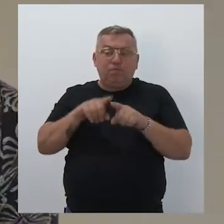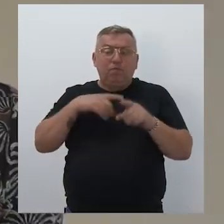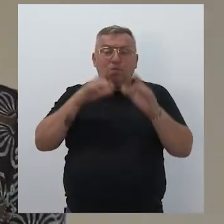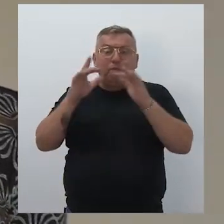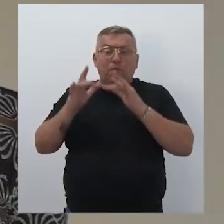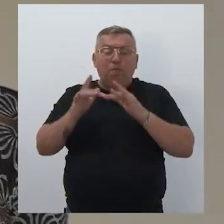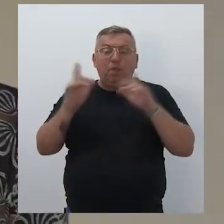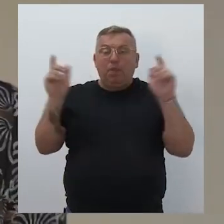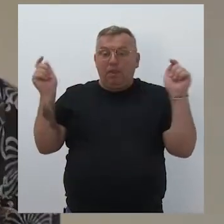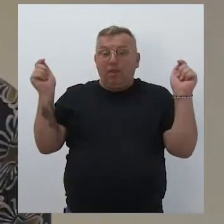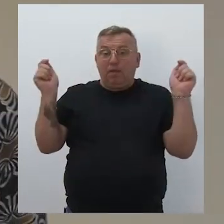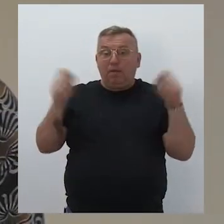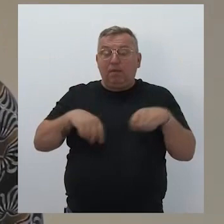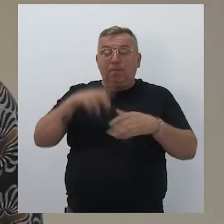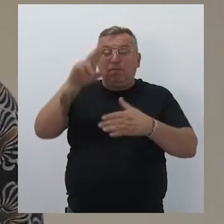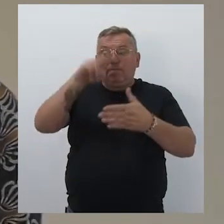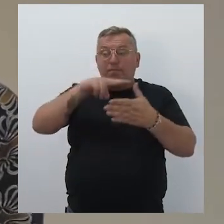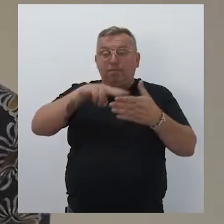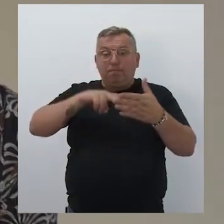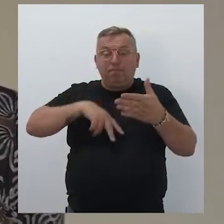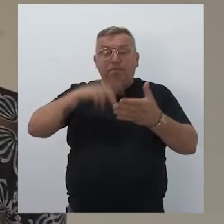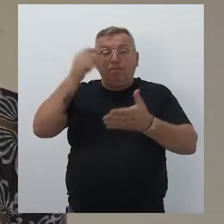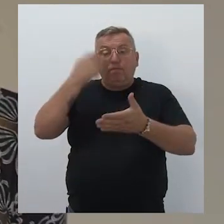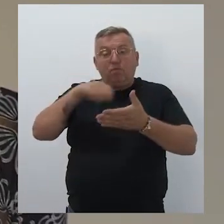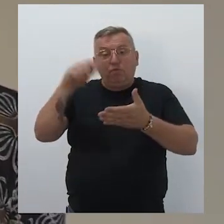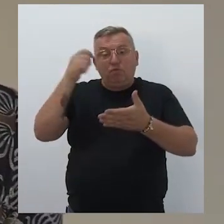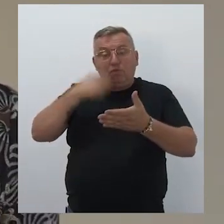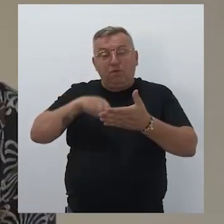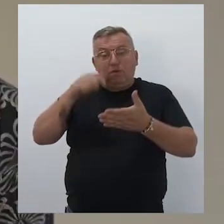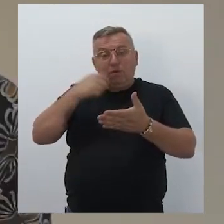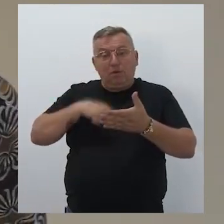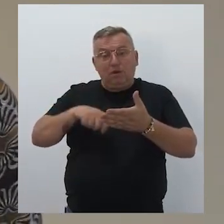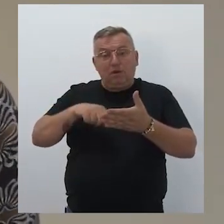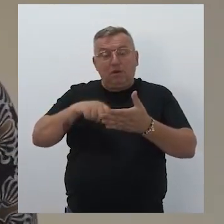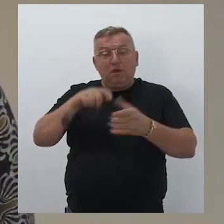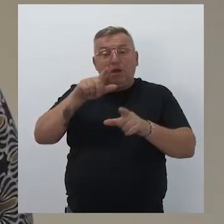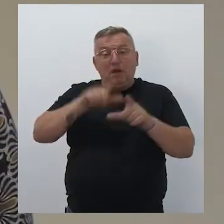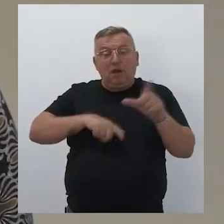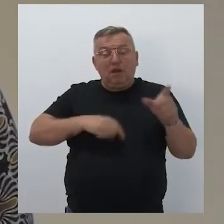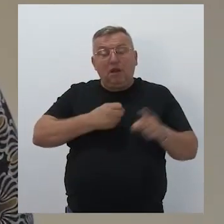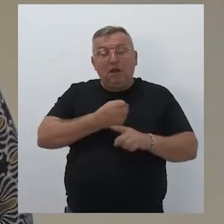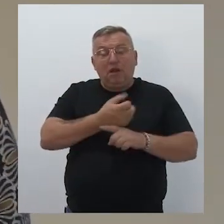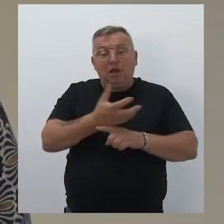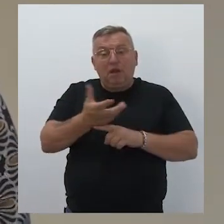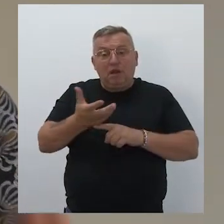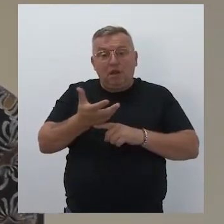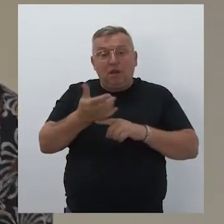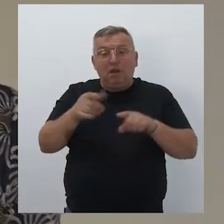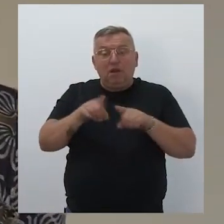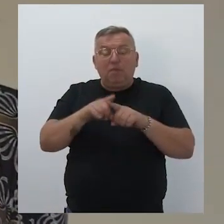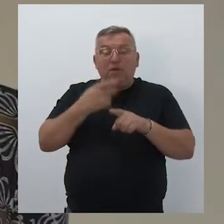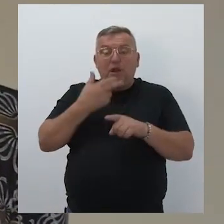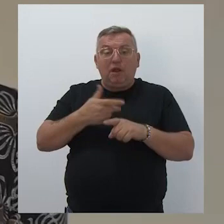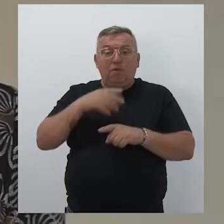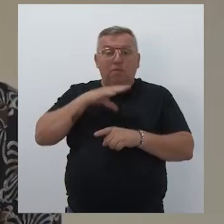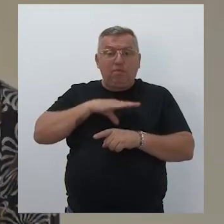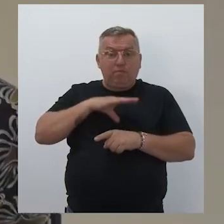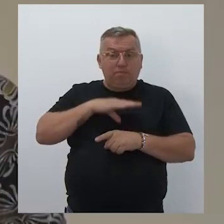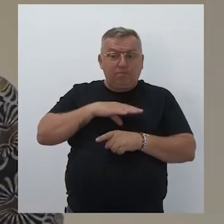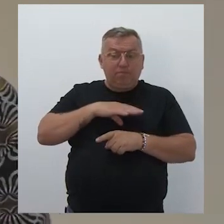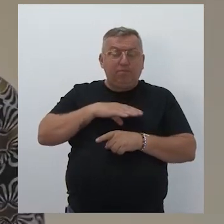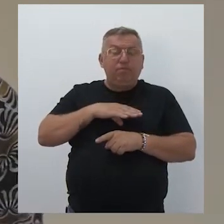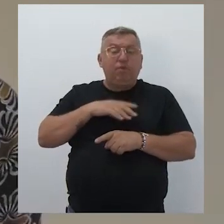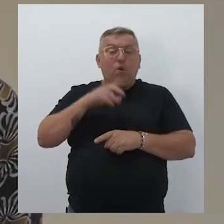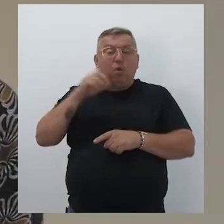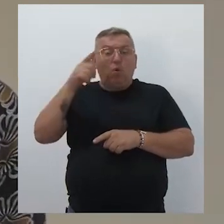relacionada com a capacidade de leitura, de escrita, com os multiletramentos, tanto na língua materna quanto em outros